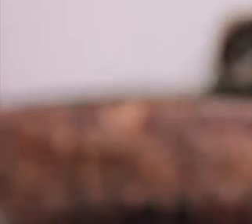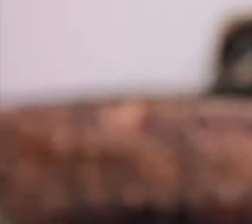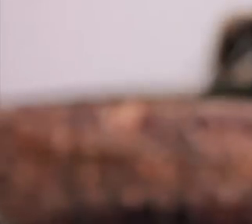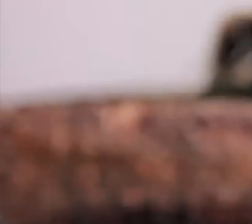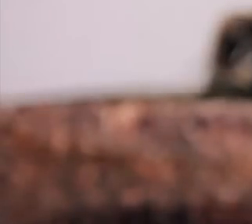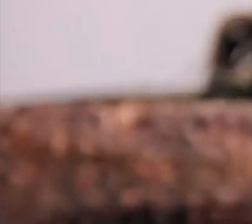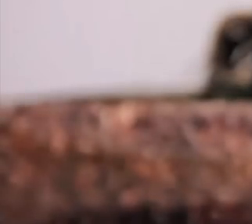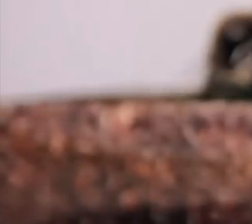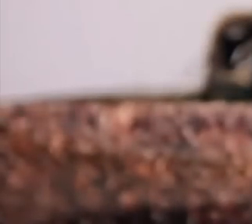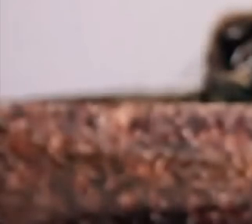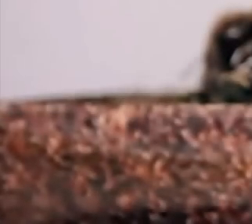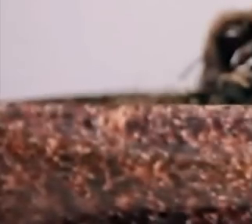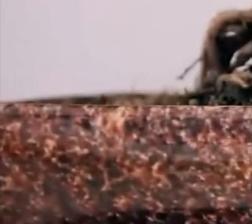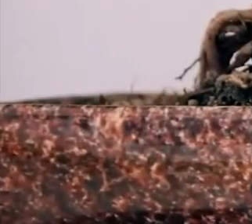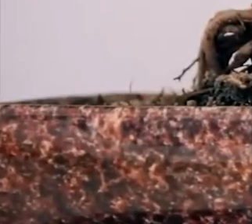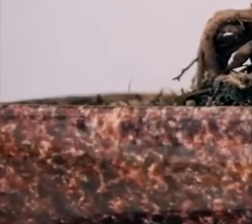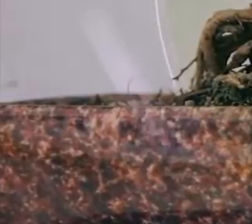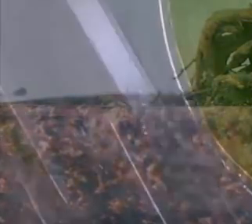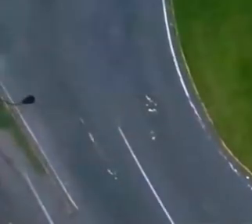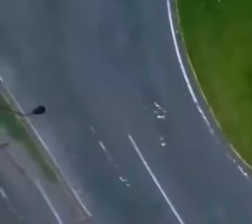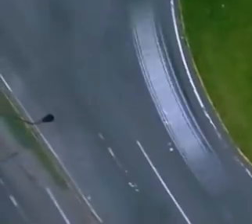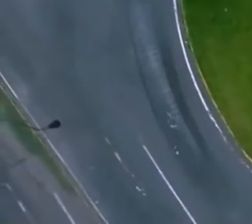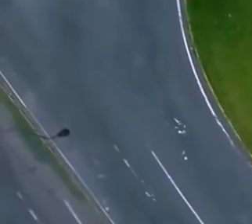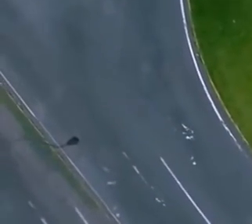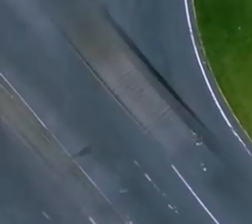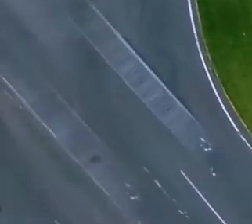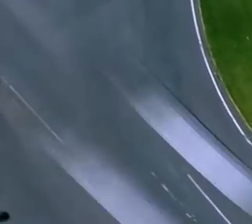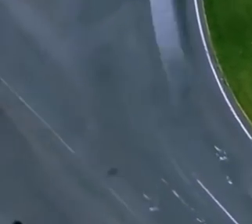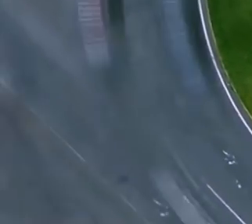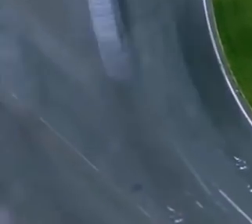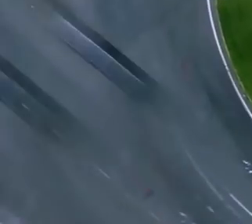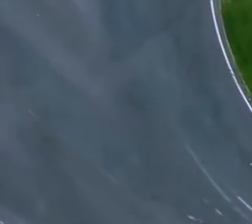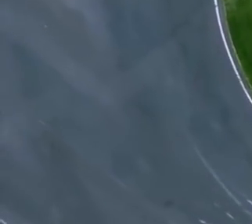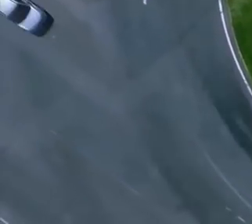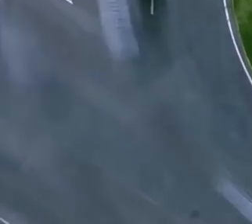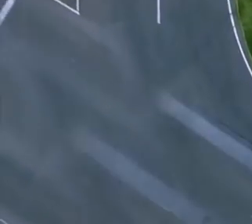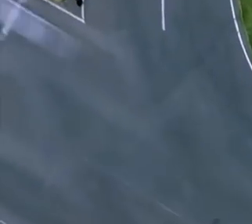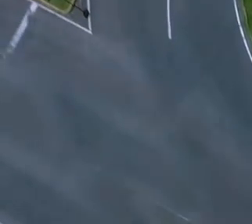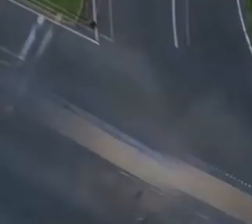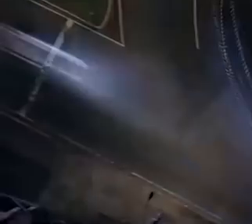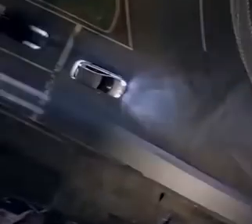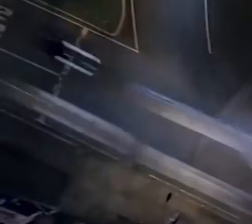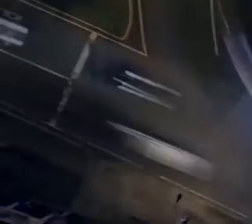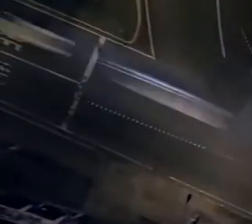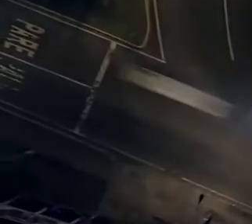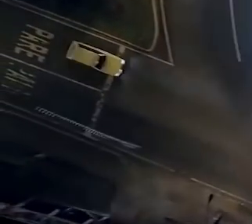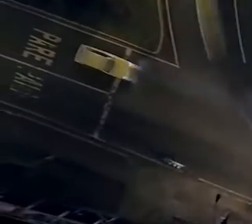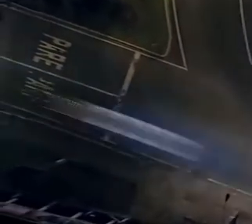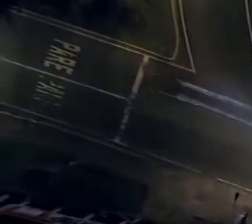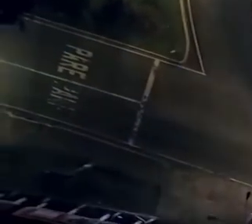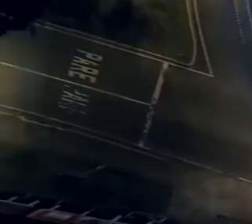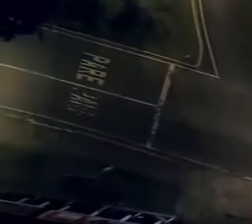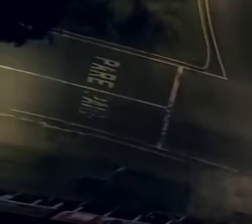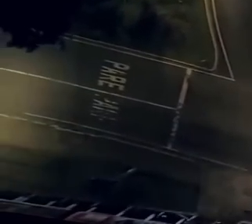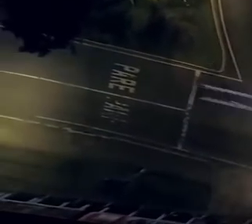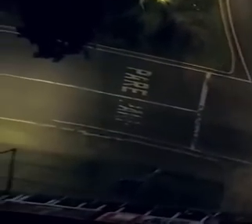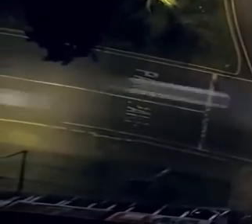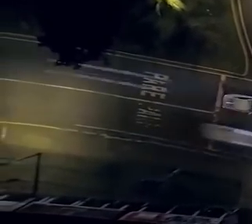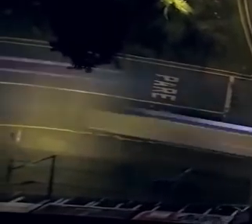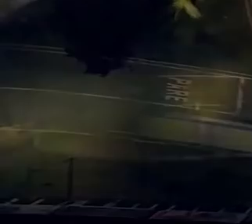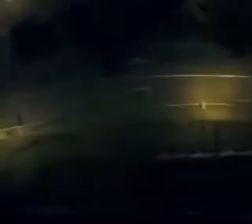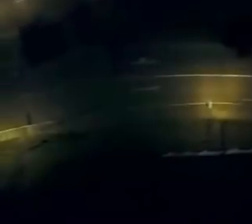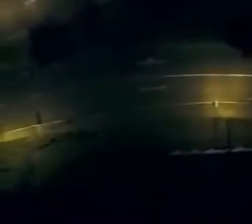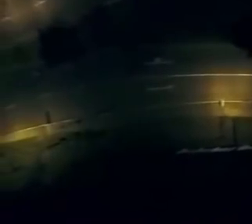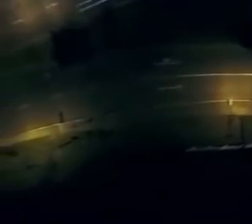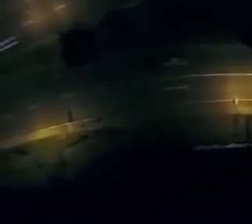necessidades sociais e ecológicas. Porque inovar é criar um novo caminho, seguir o seu sonho e